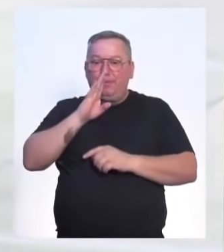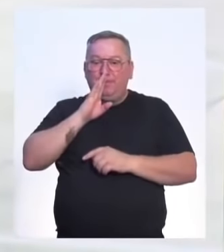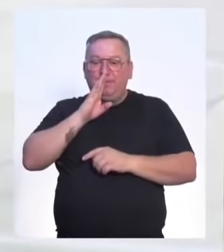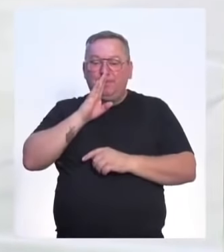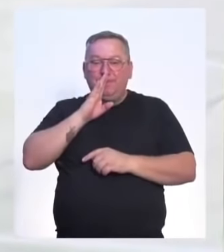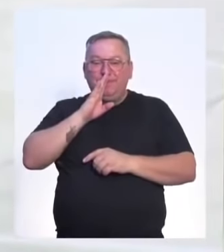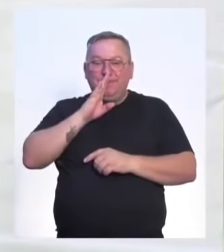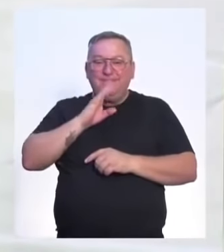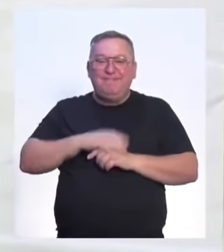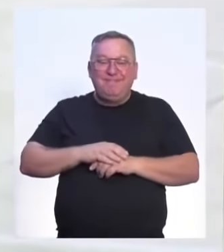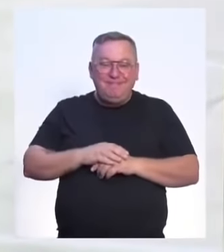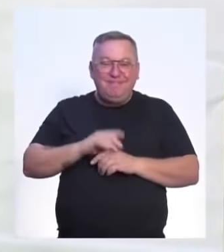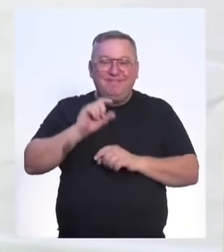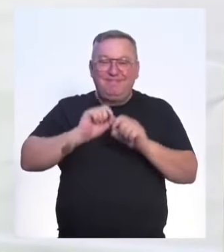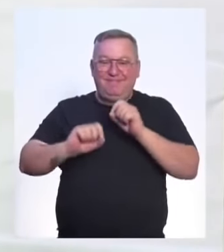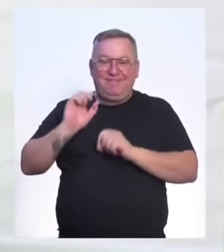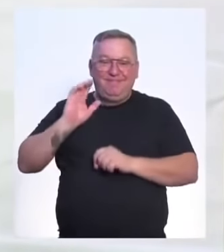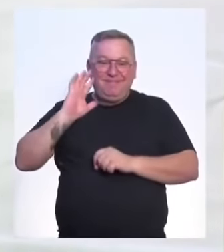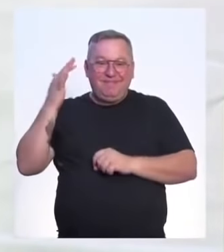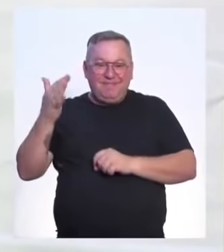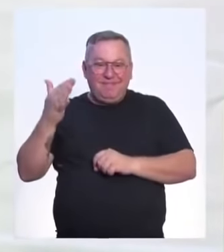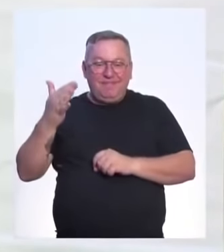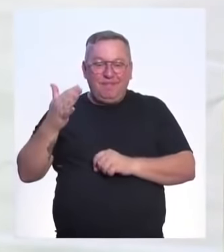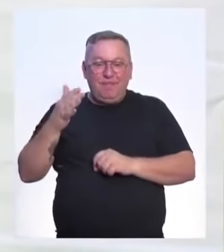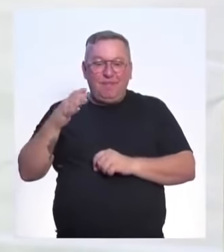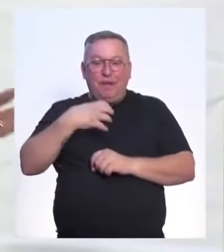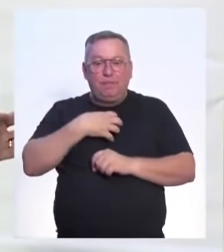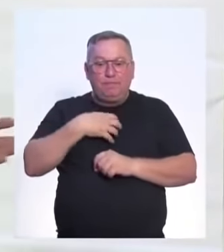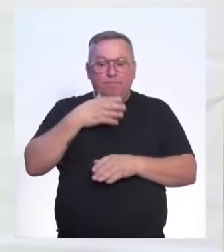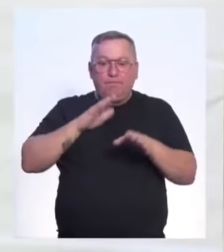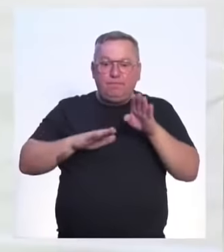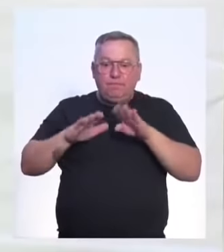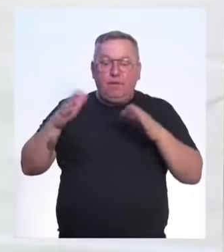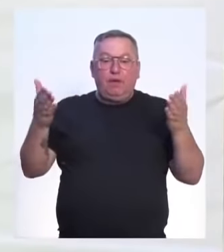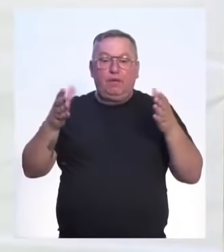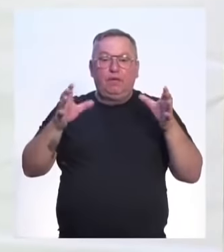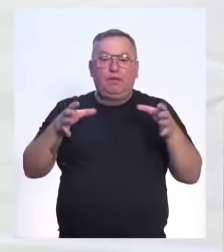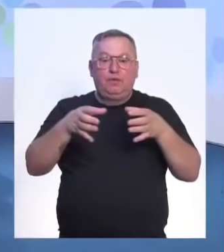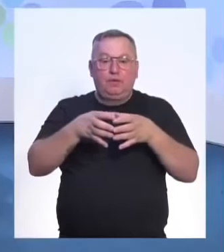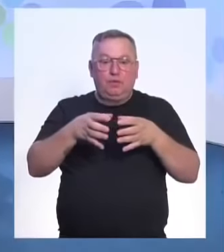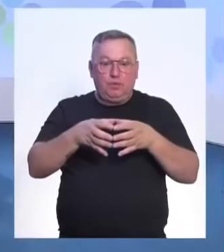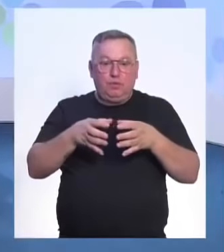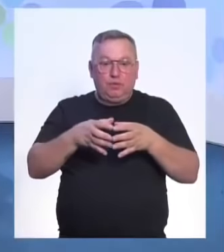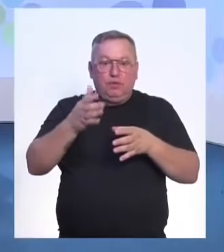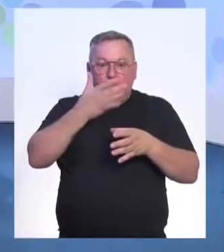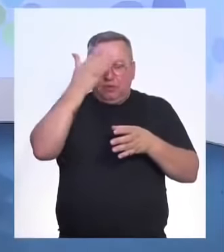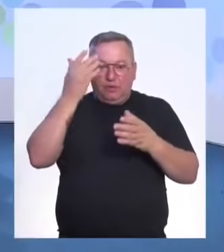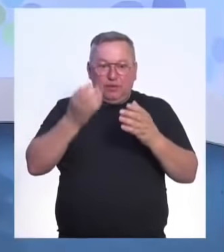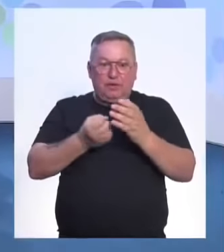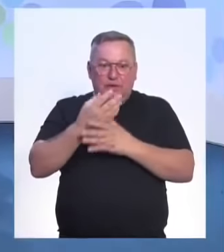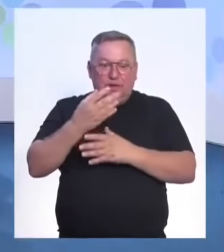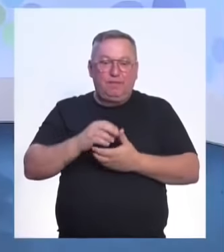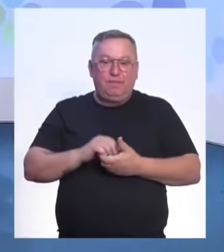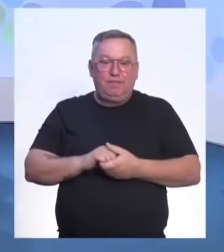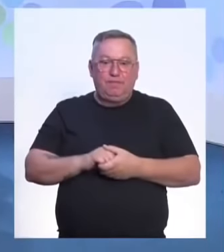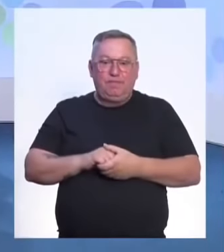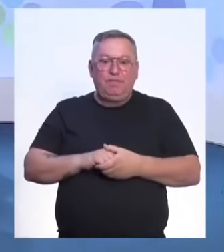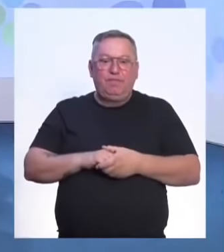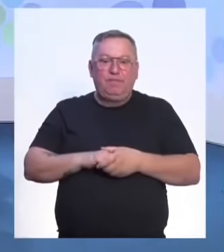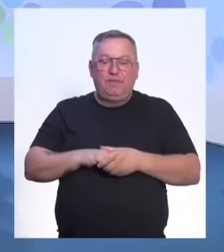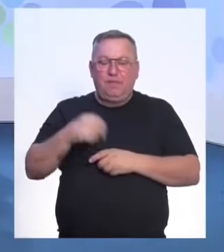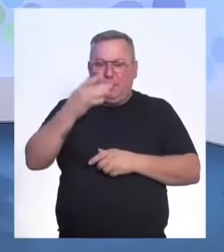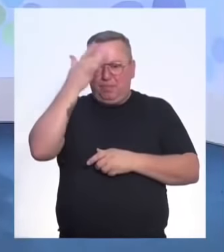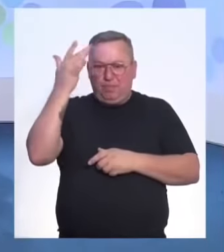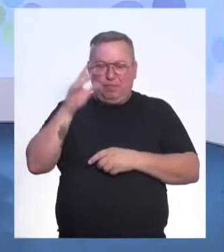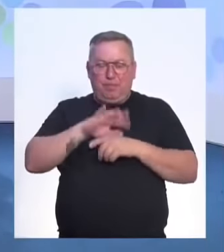mensagem. Tá? Então, o que acontece? Em determinadas situações, principalmente nesses grupos aí que o pessoal pessoal tem, né? Não para de falar, não né?